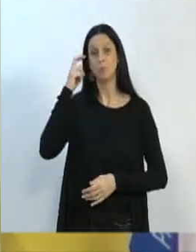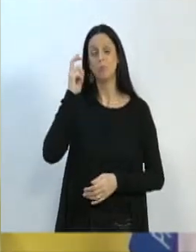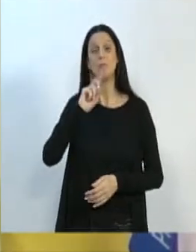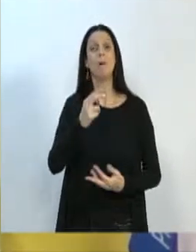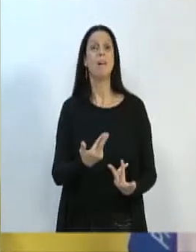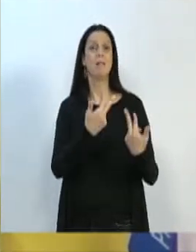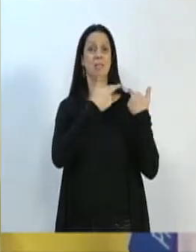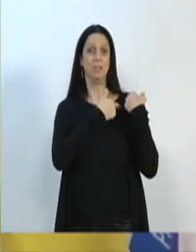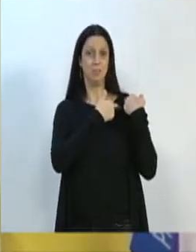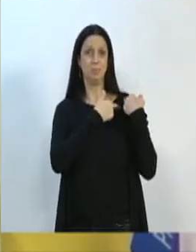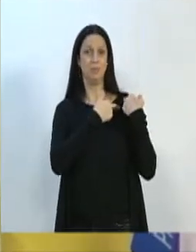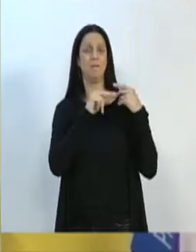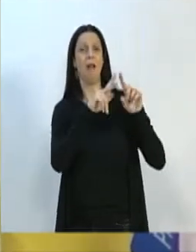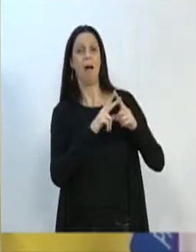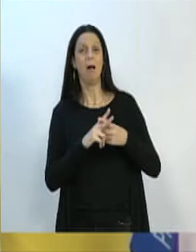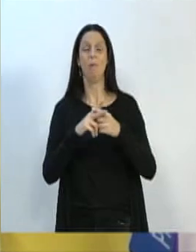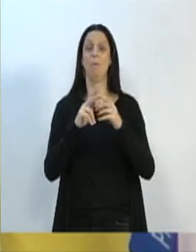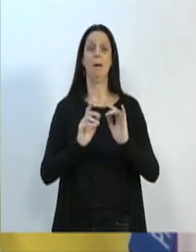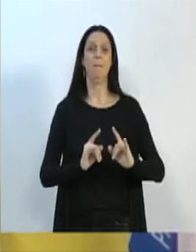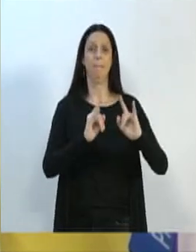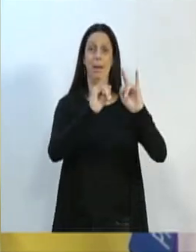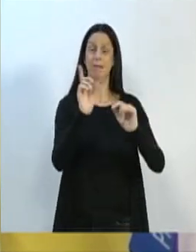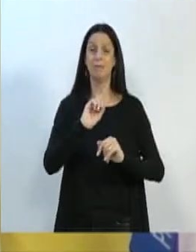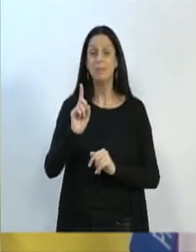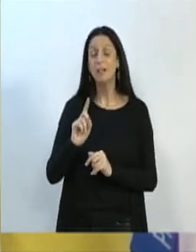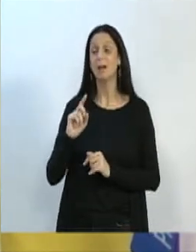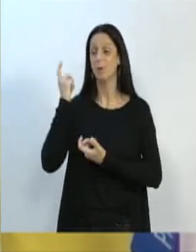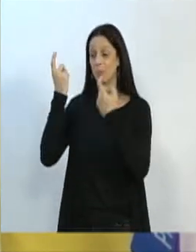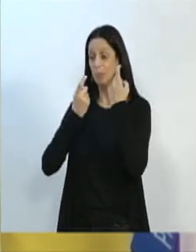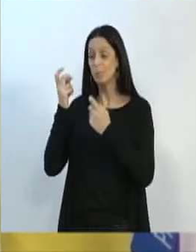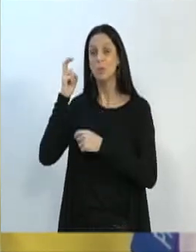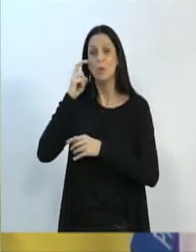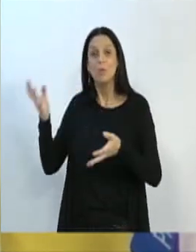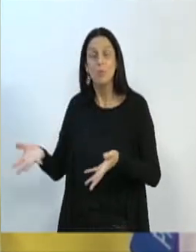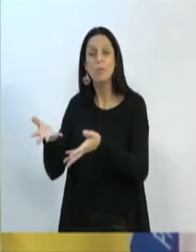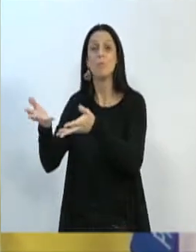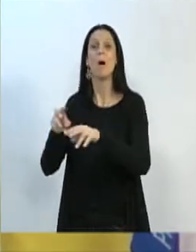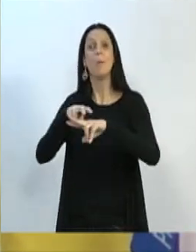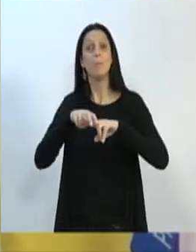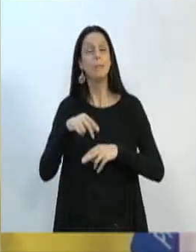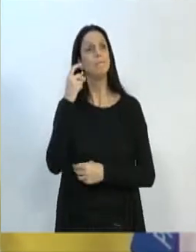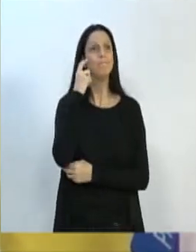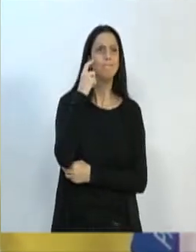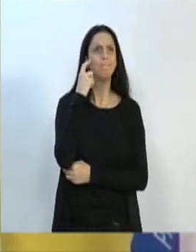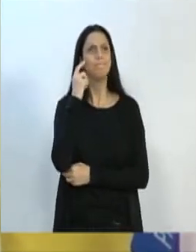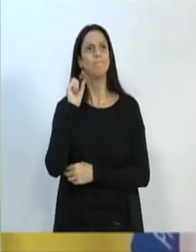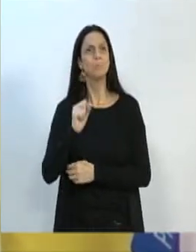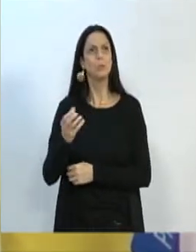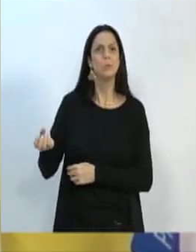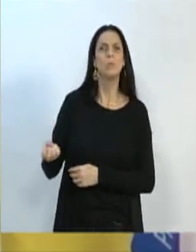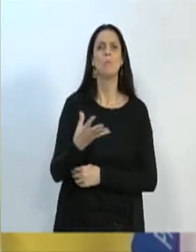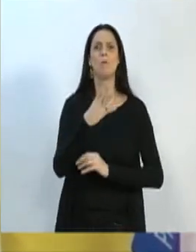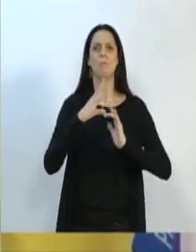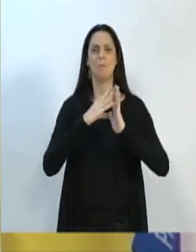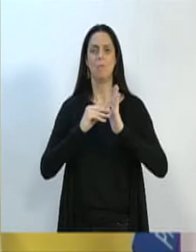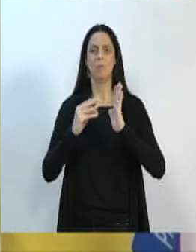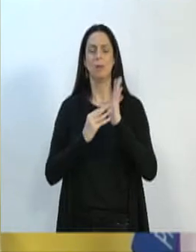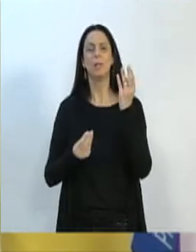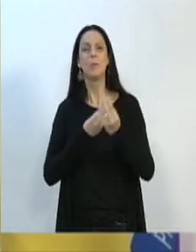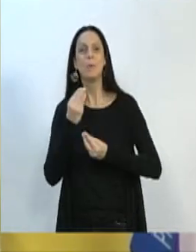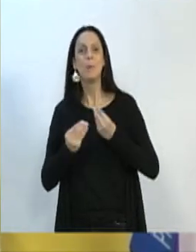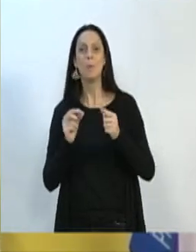para ser debatido na sociedade nesta casa Legislativa o novo modelo de construção